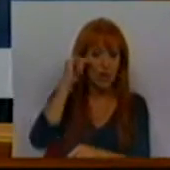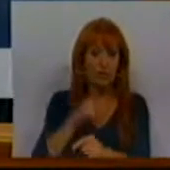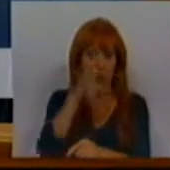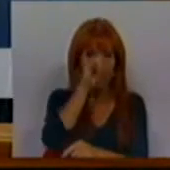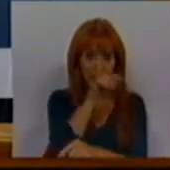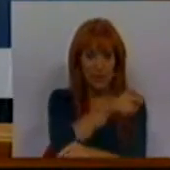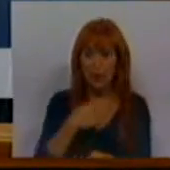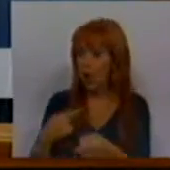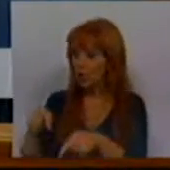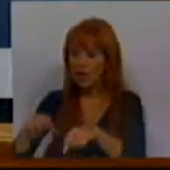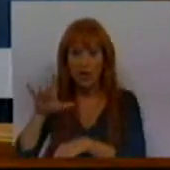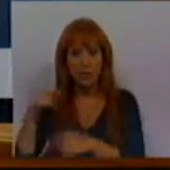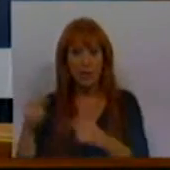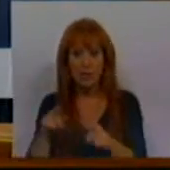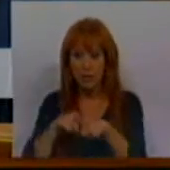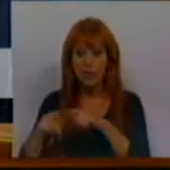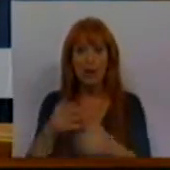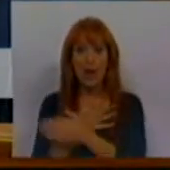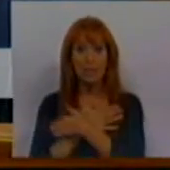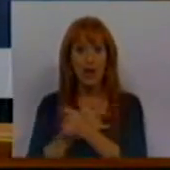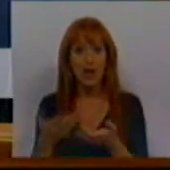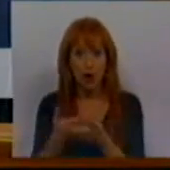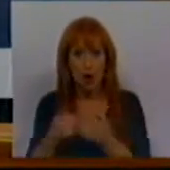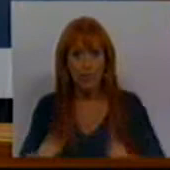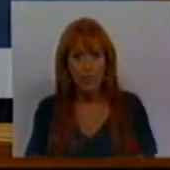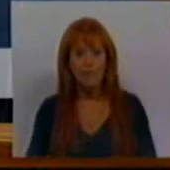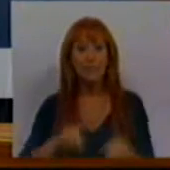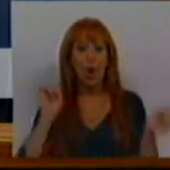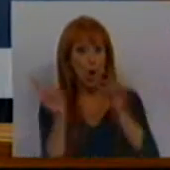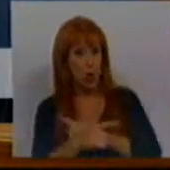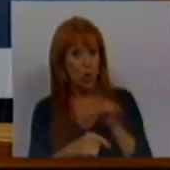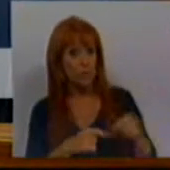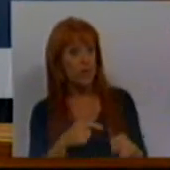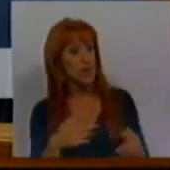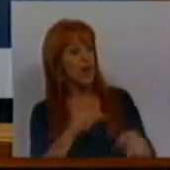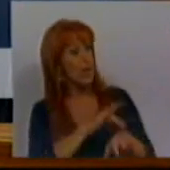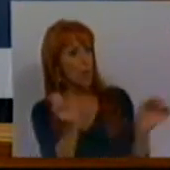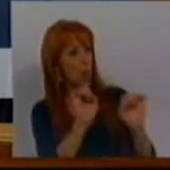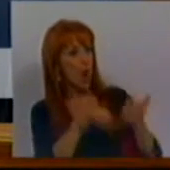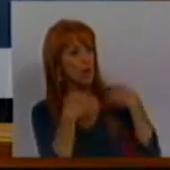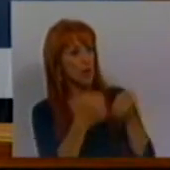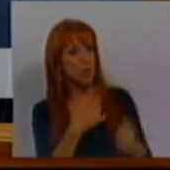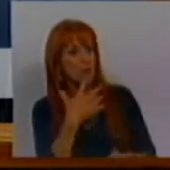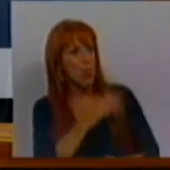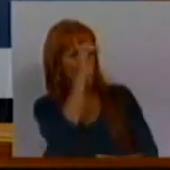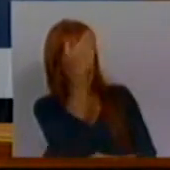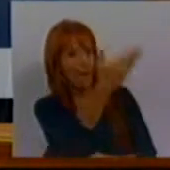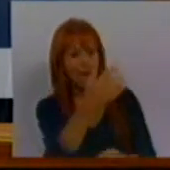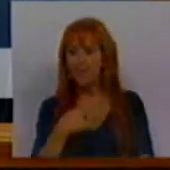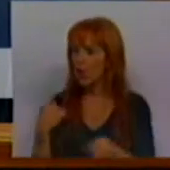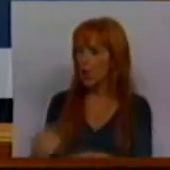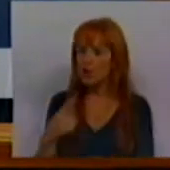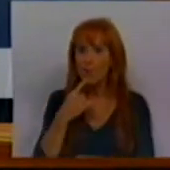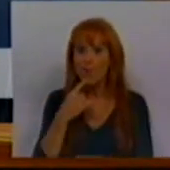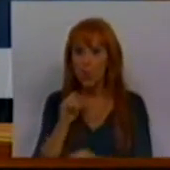pelo Governo, nós em Lisboa temos uma política amiga da economia. Em contraponto a uma insensibilidade social total deste Governo, nós